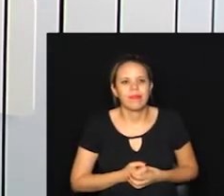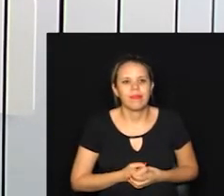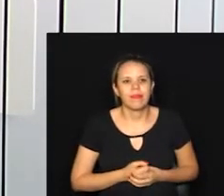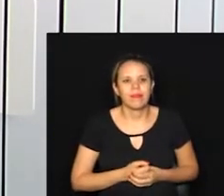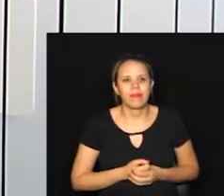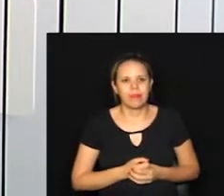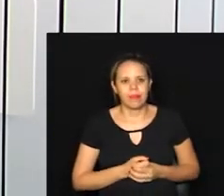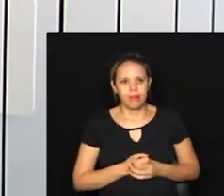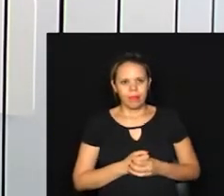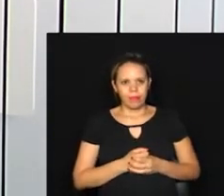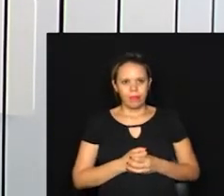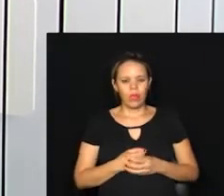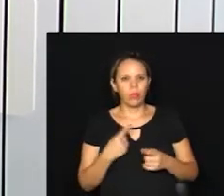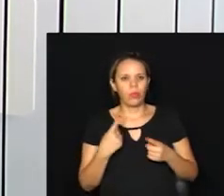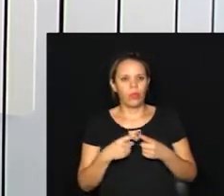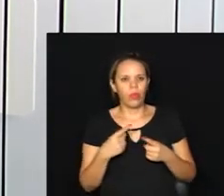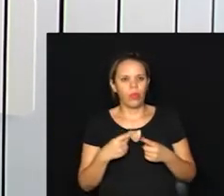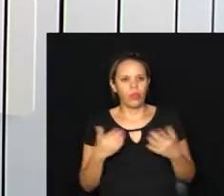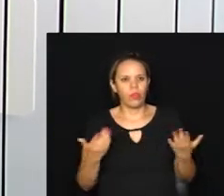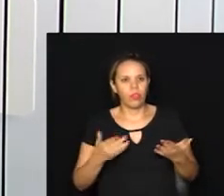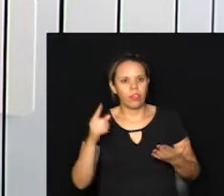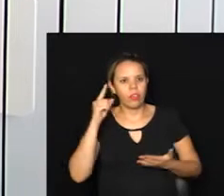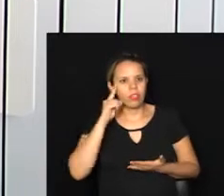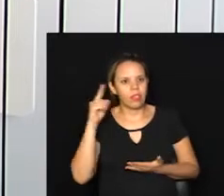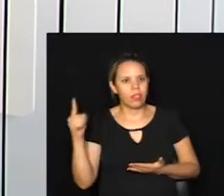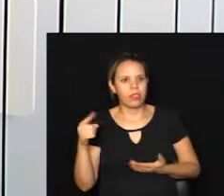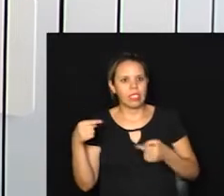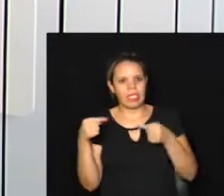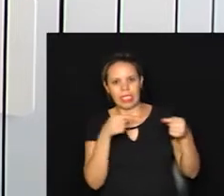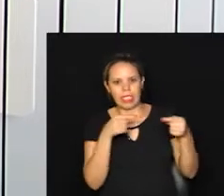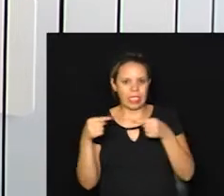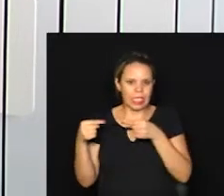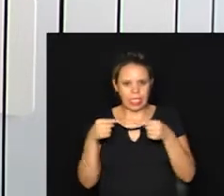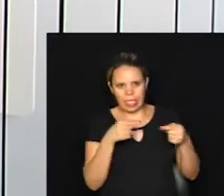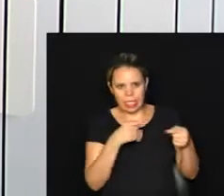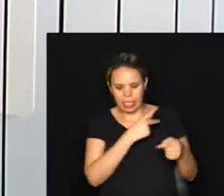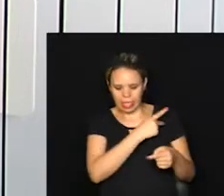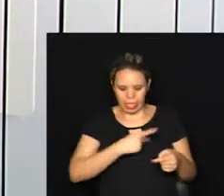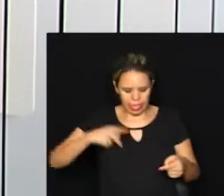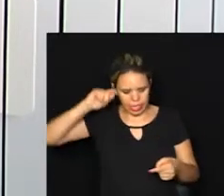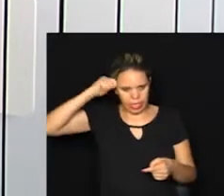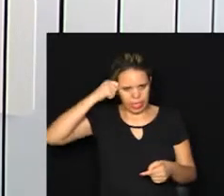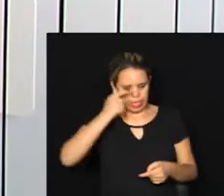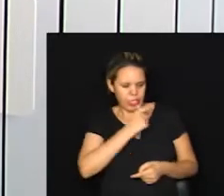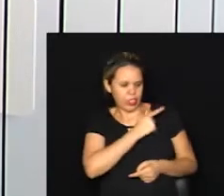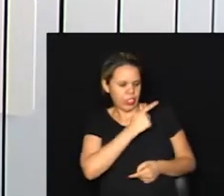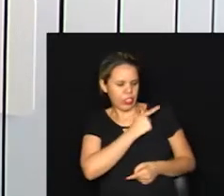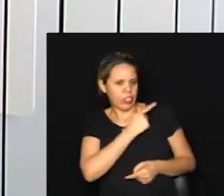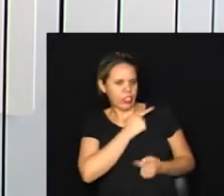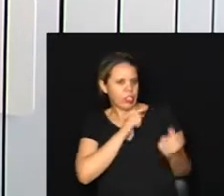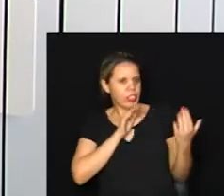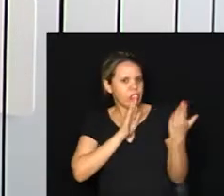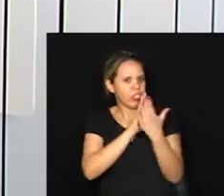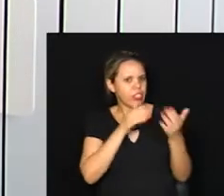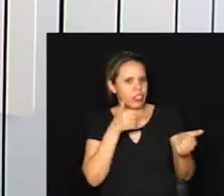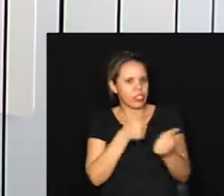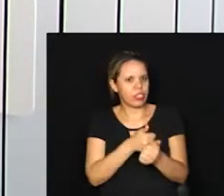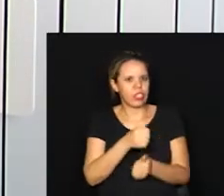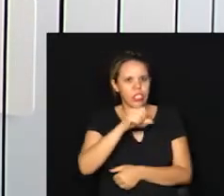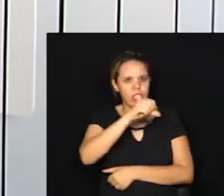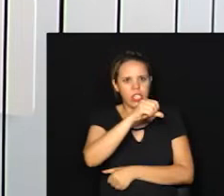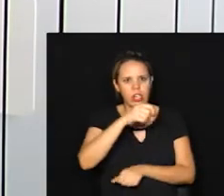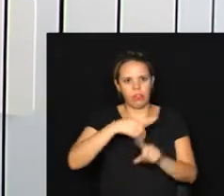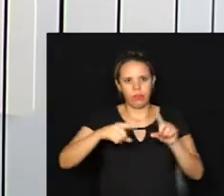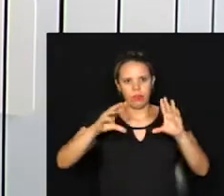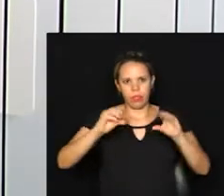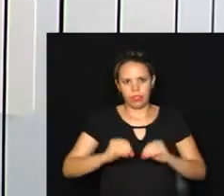97829-3776, até porque hoje é dia de derby. Ponte Preta e Guarani se enfrentam daqui a pouco, às 9h30 da